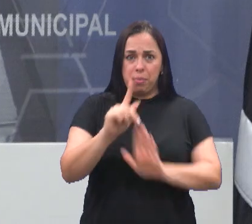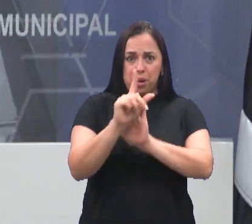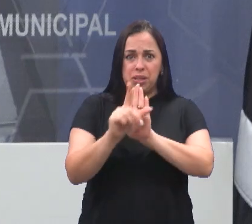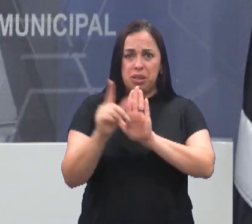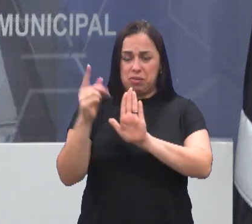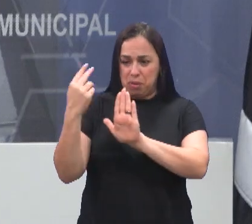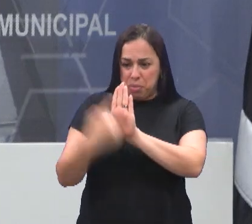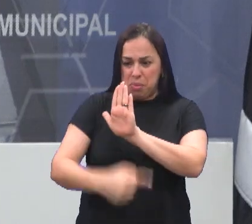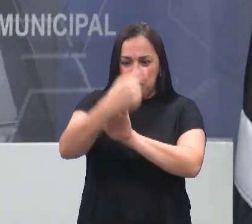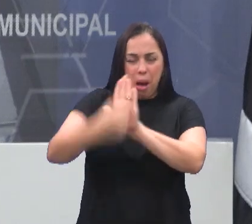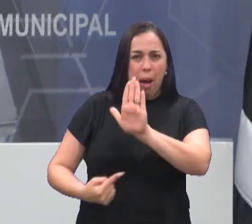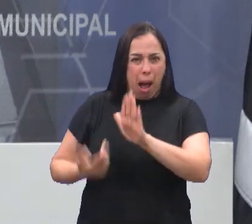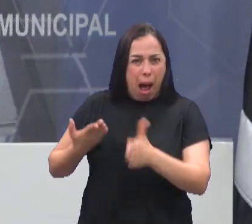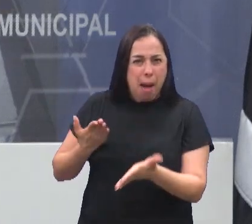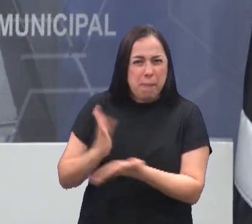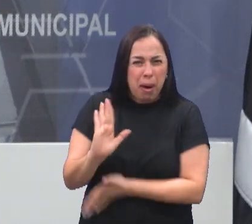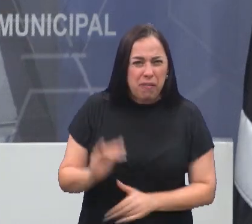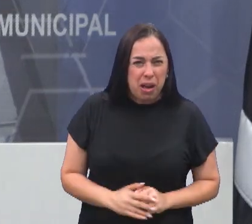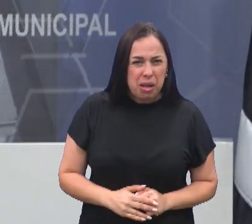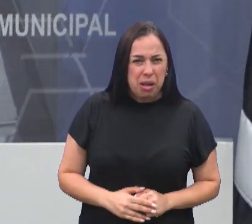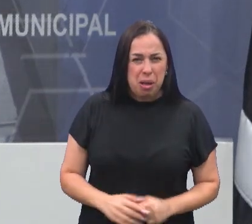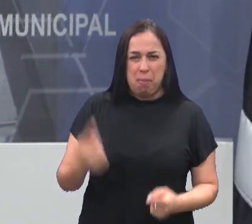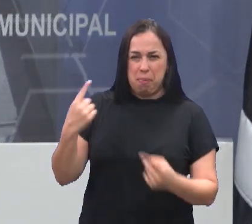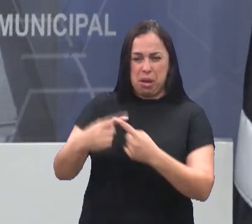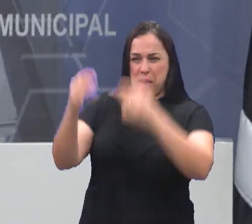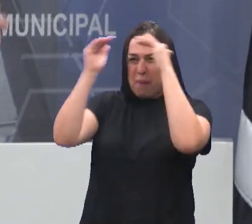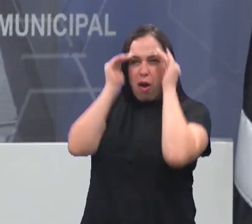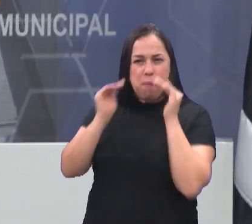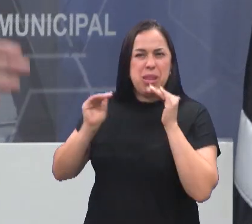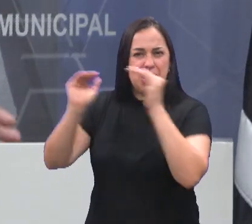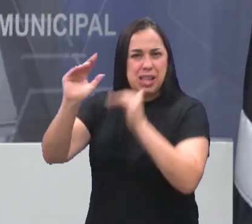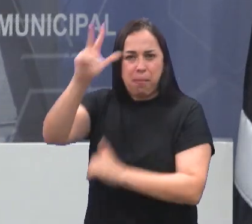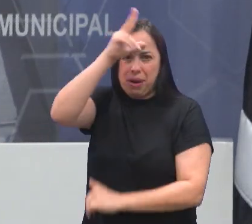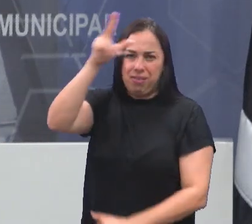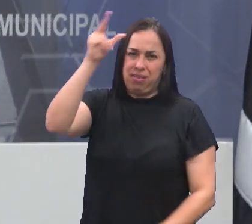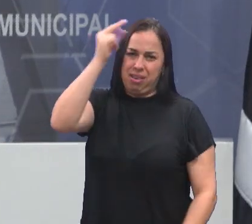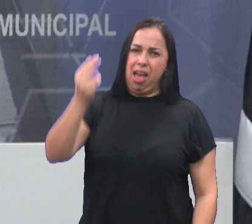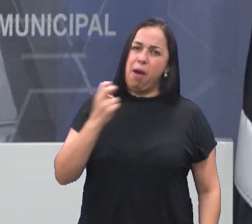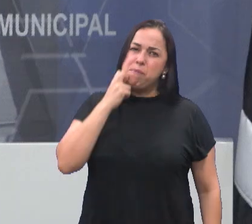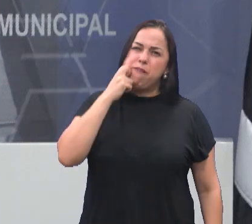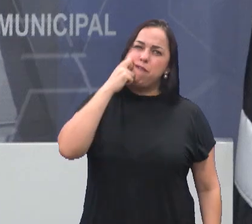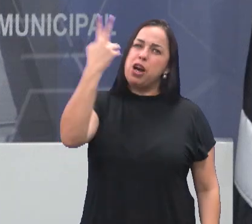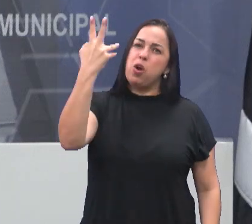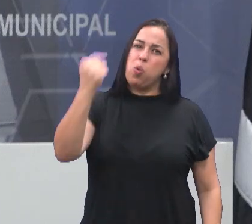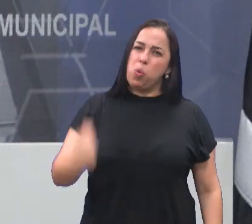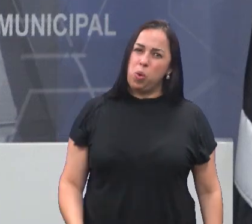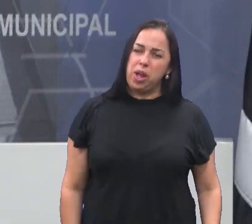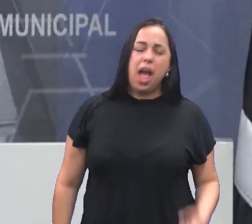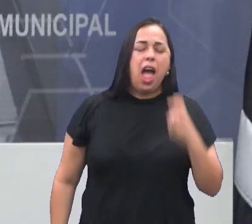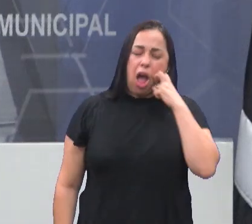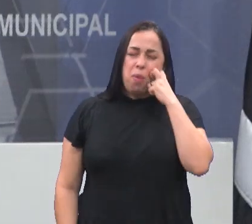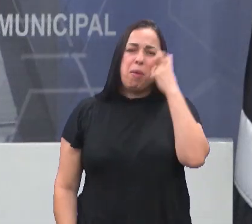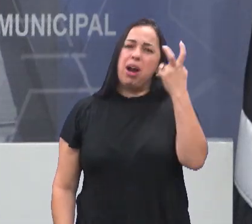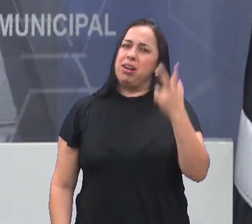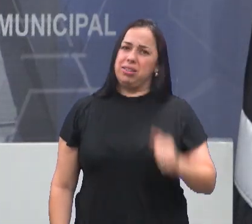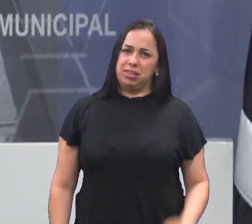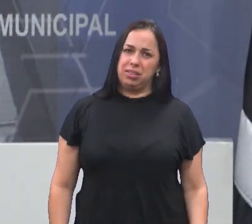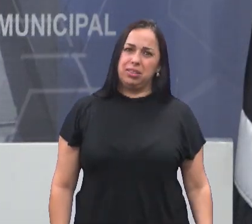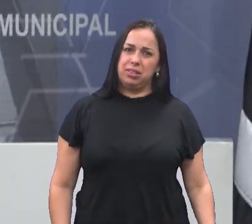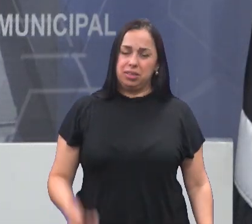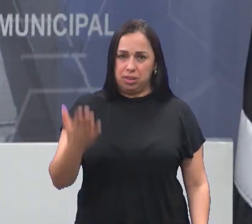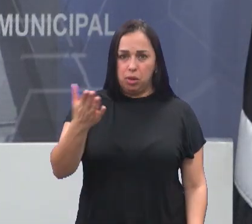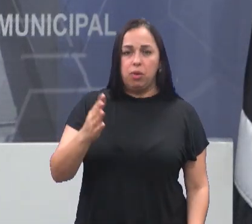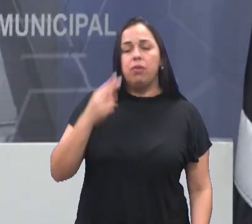total, simplesmente para obedecer o governo. Isso é uma vergonha. Isso é uma vergonha. Uma parte ao vereador Tomás